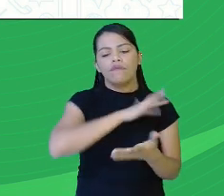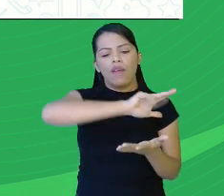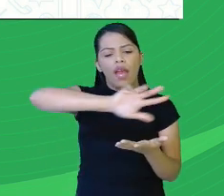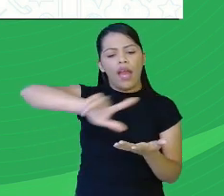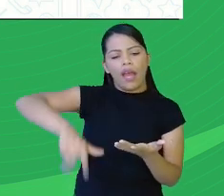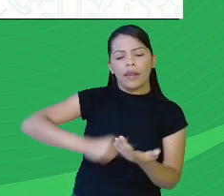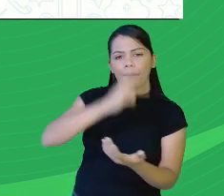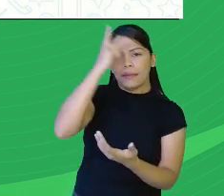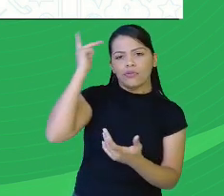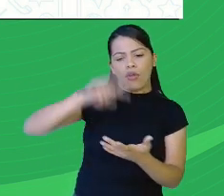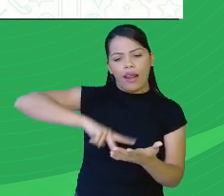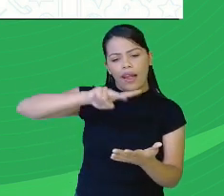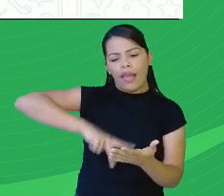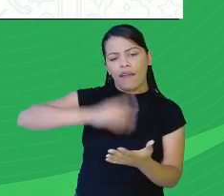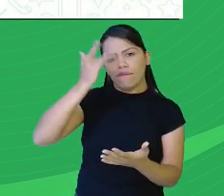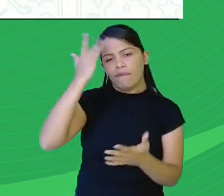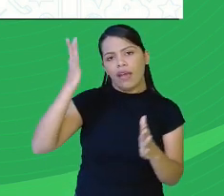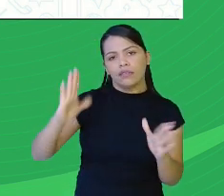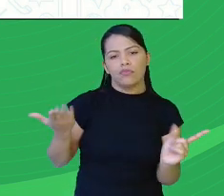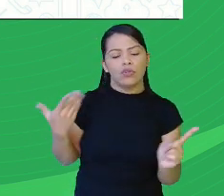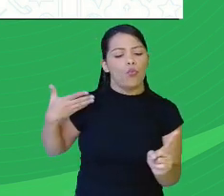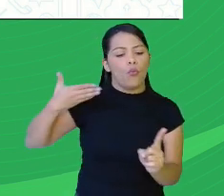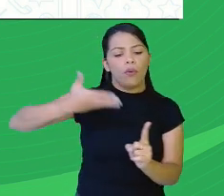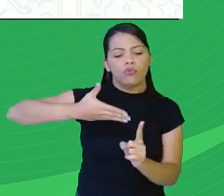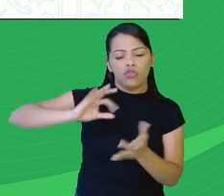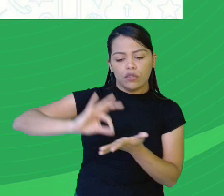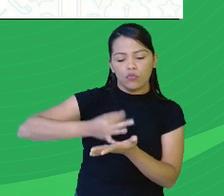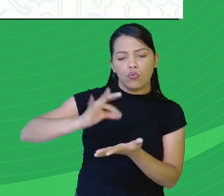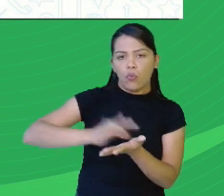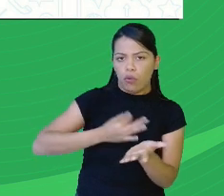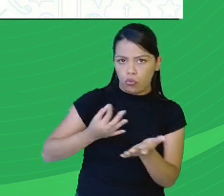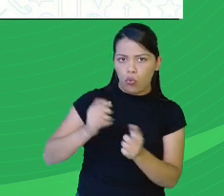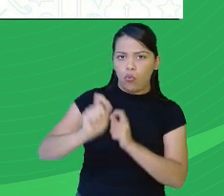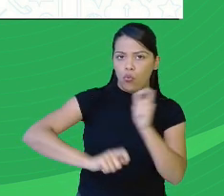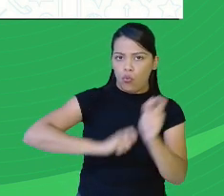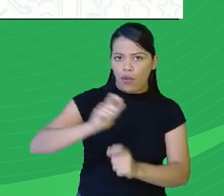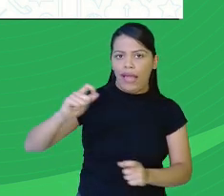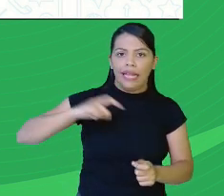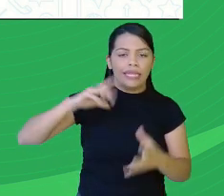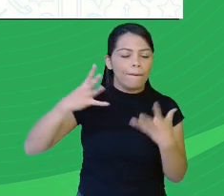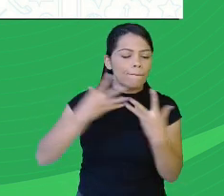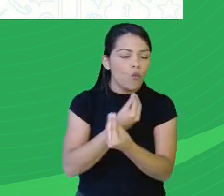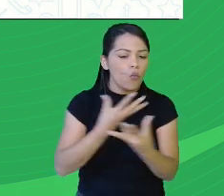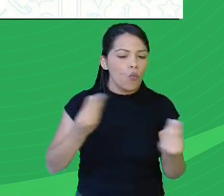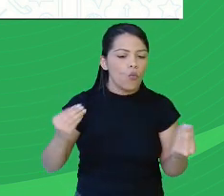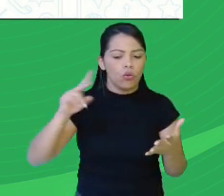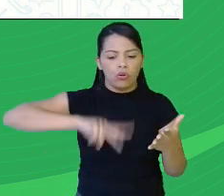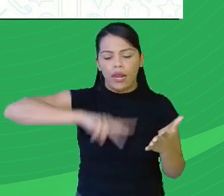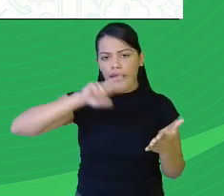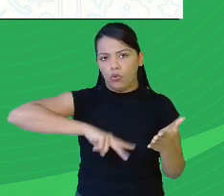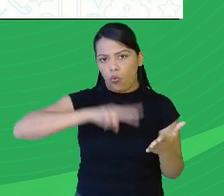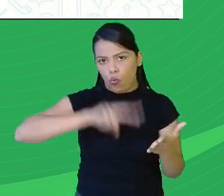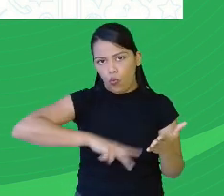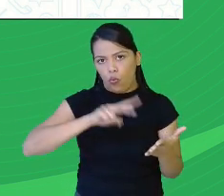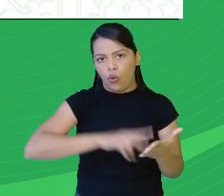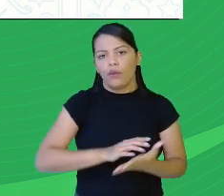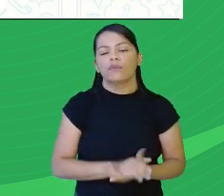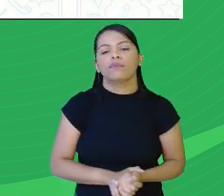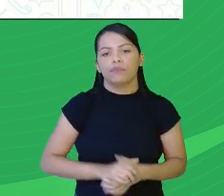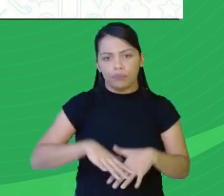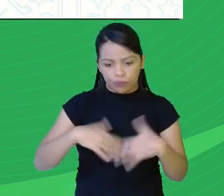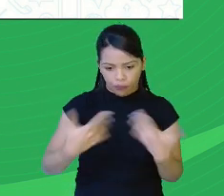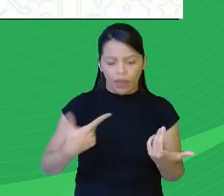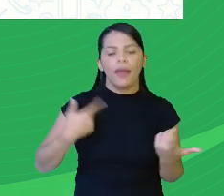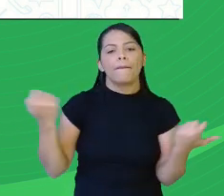a intenção do autor de uma crônica é atingir o máximo de pessoas possíveis. Então, isso é possível por